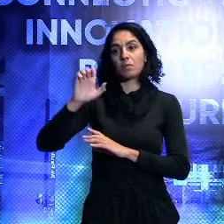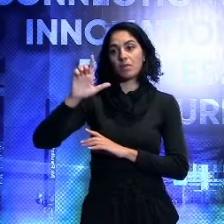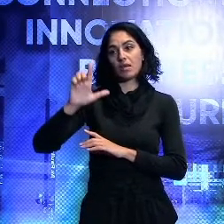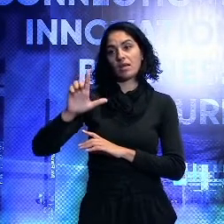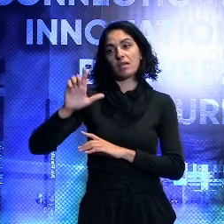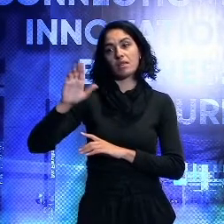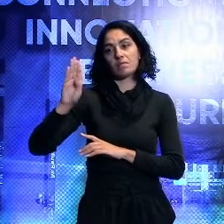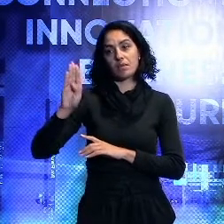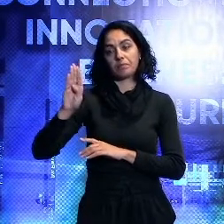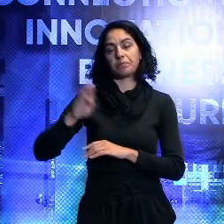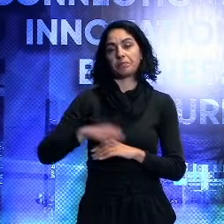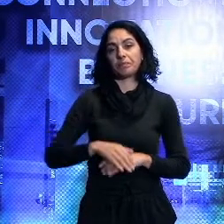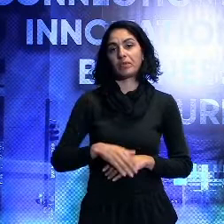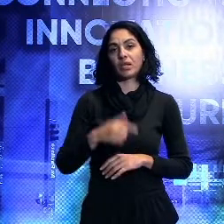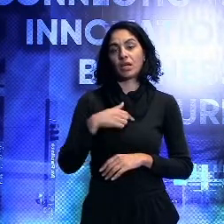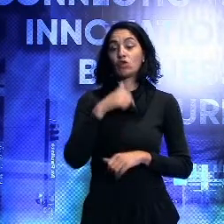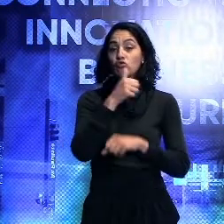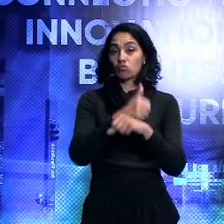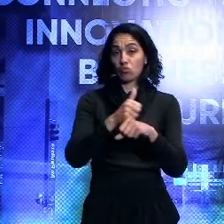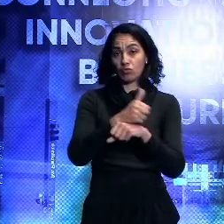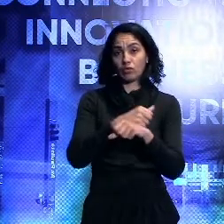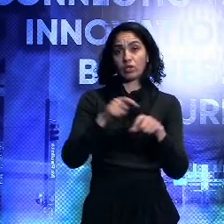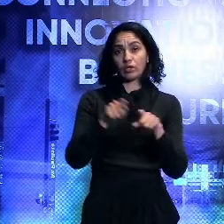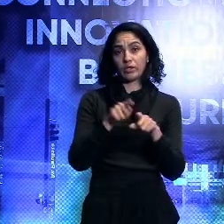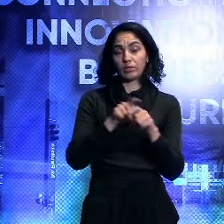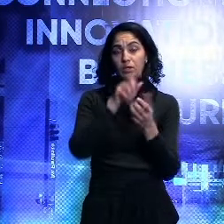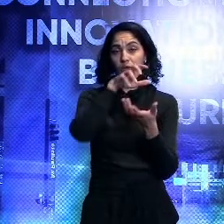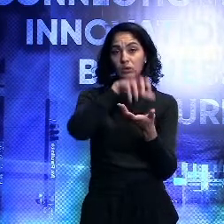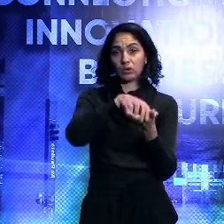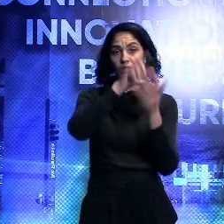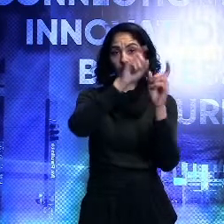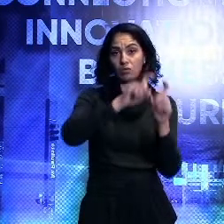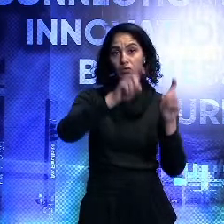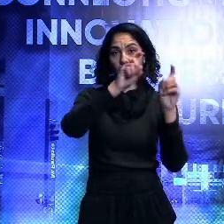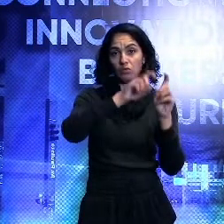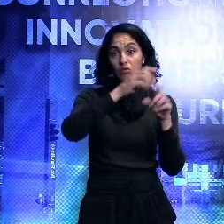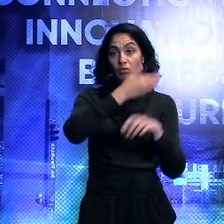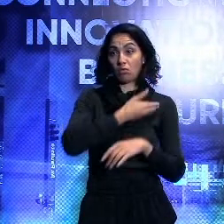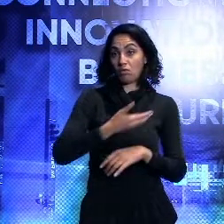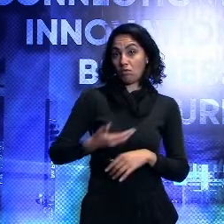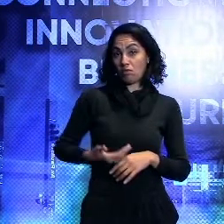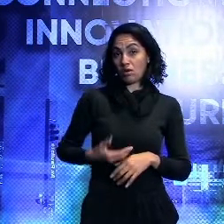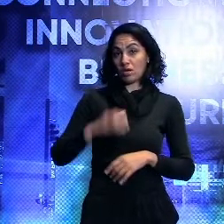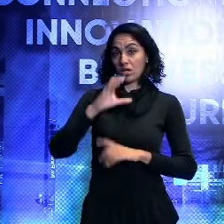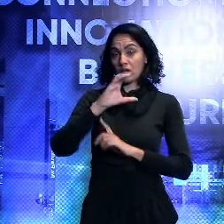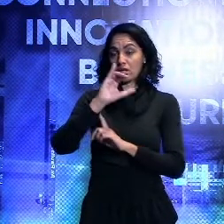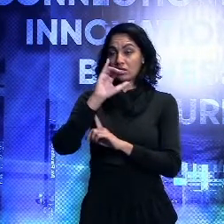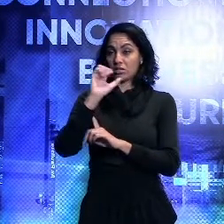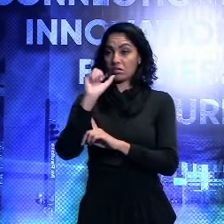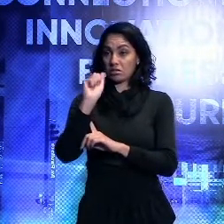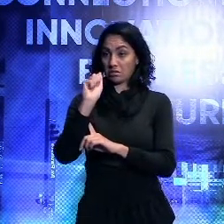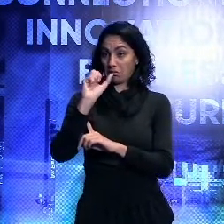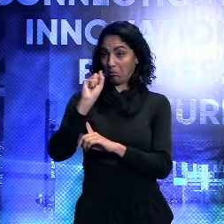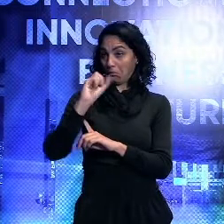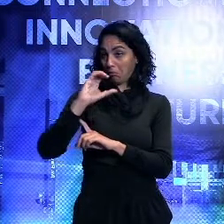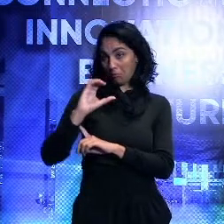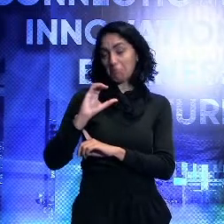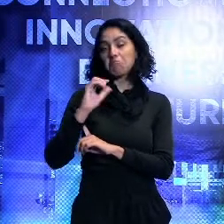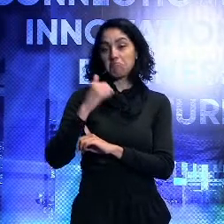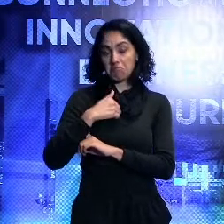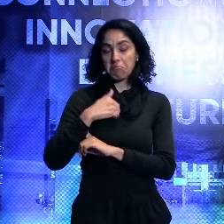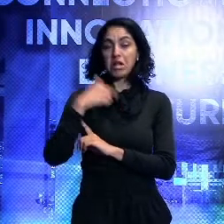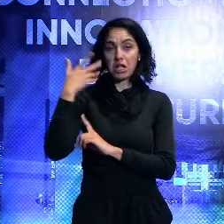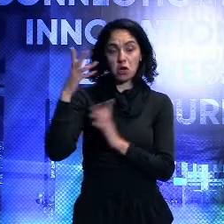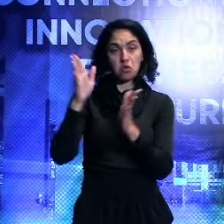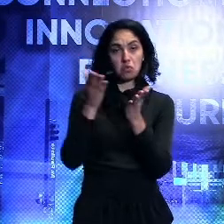além de pesquisador, sou profissional, trabalho no Centro de Informática e Automação do Governo do Estado, no CIASC, tem vários colegas aqui que estão participando, alguns palestrando